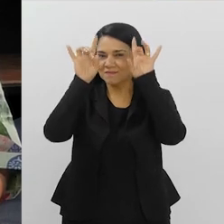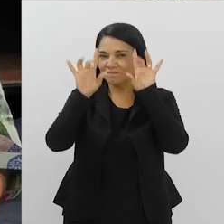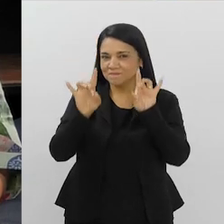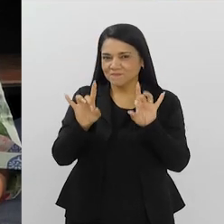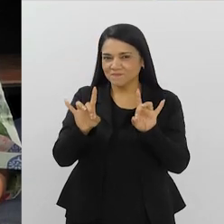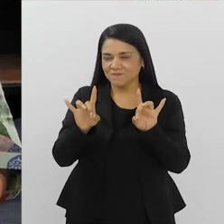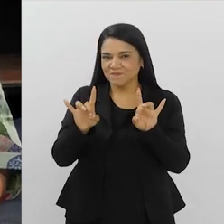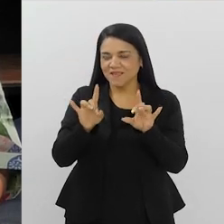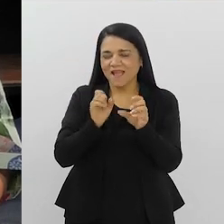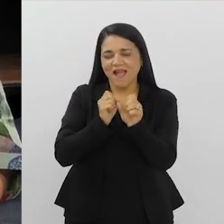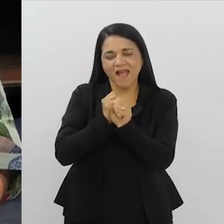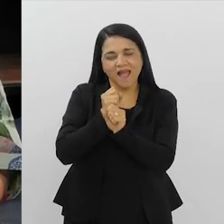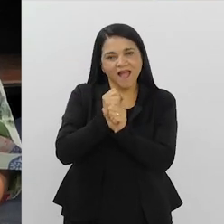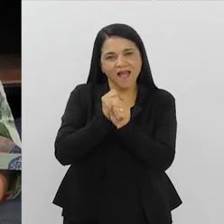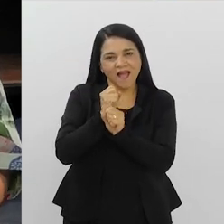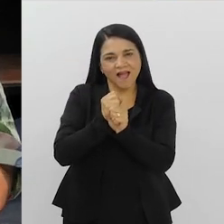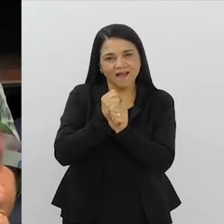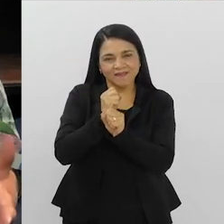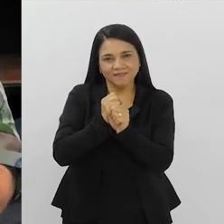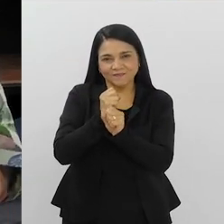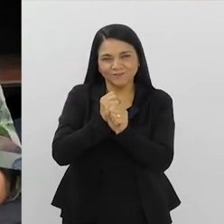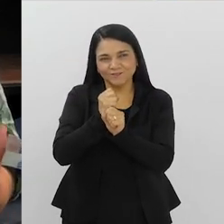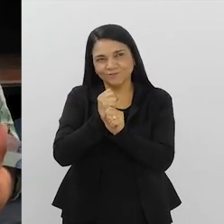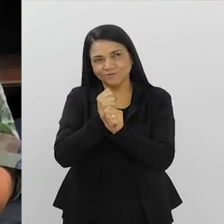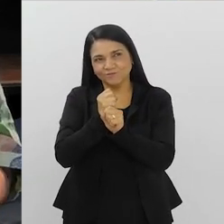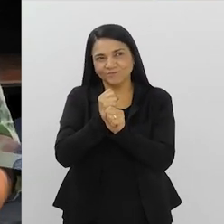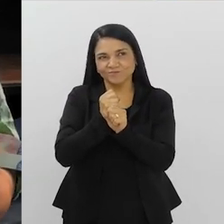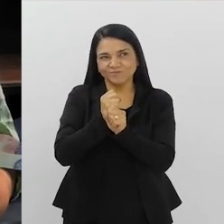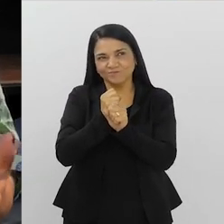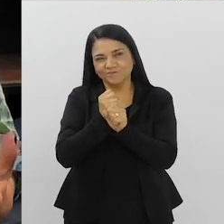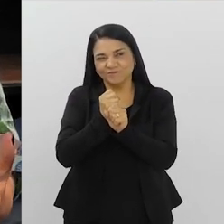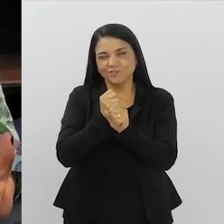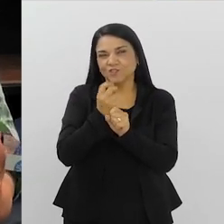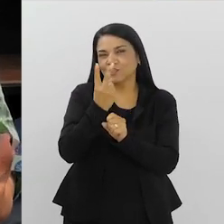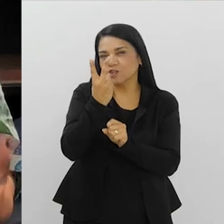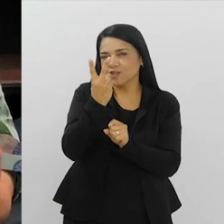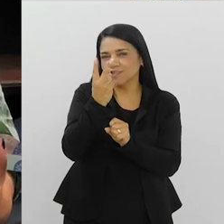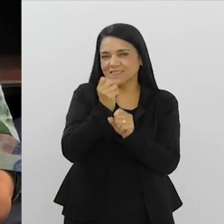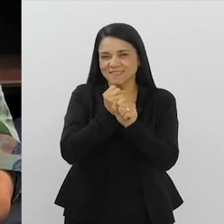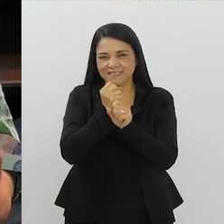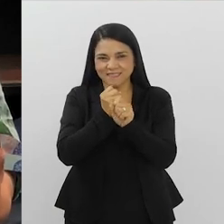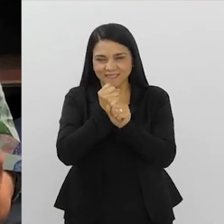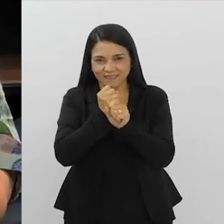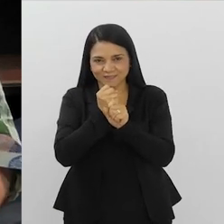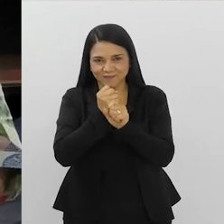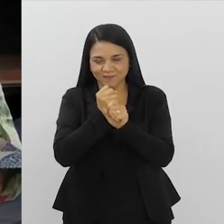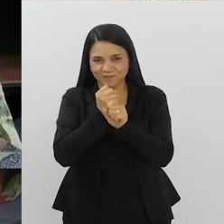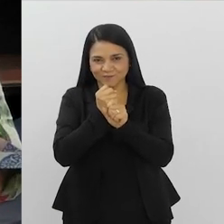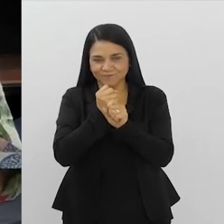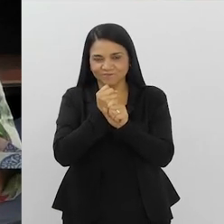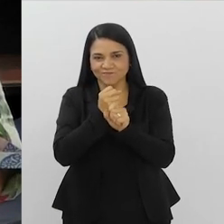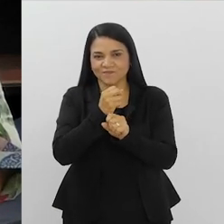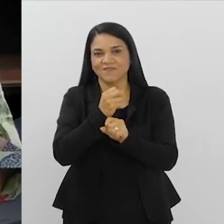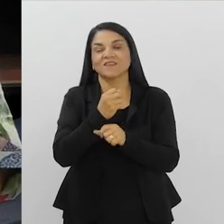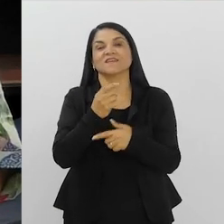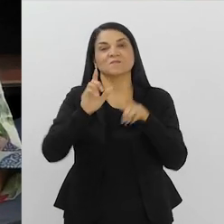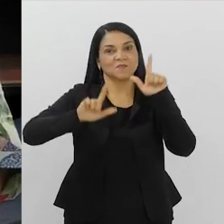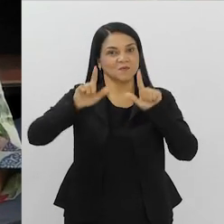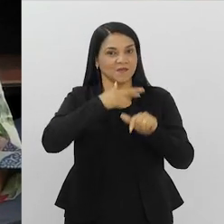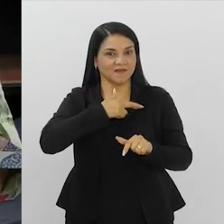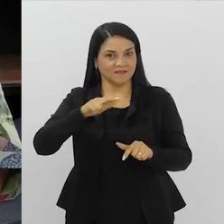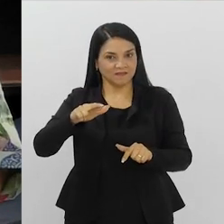porque depois de tantos anos já tantos anos não né mas nós já temos do anos e alguma coisa